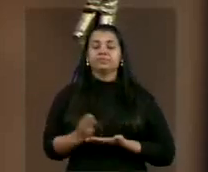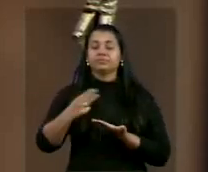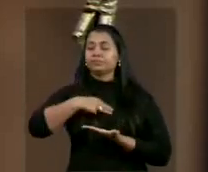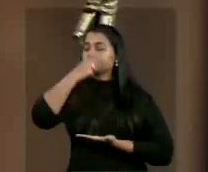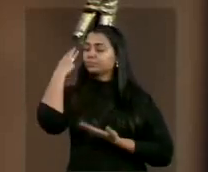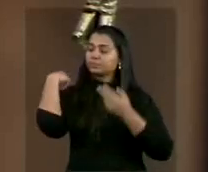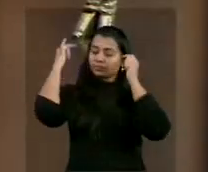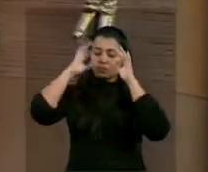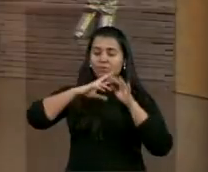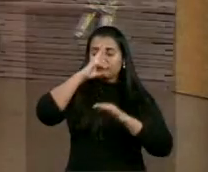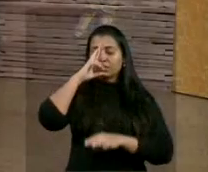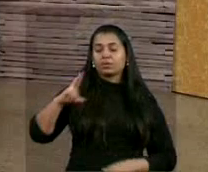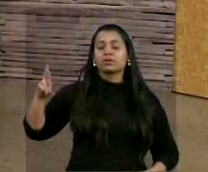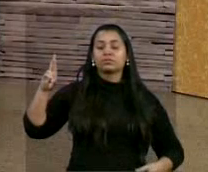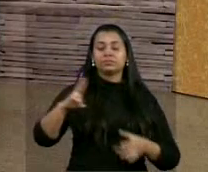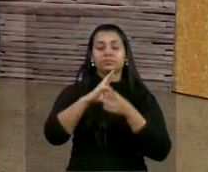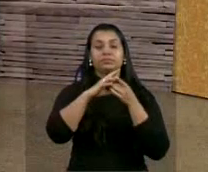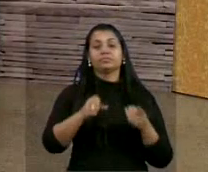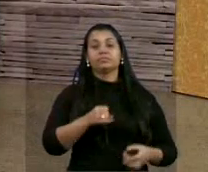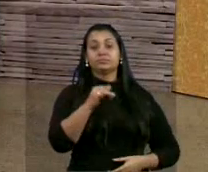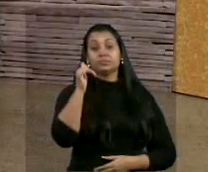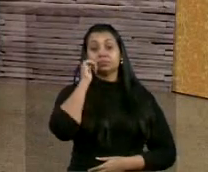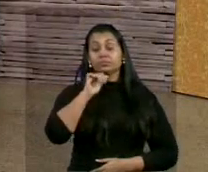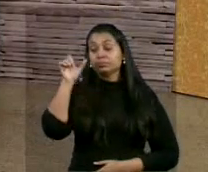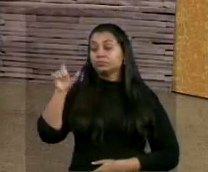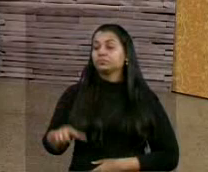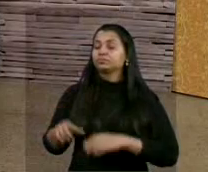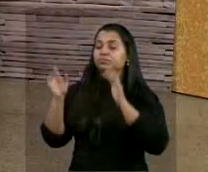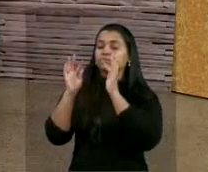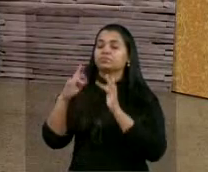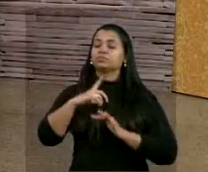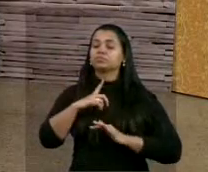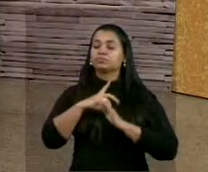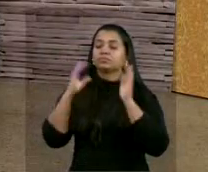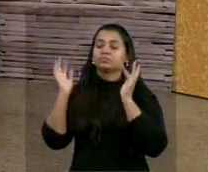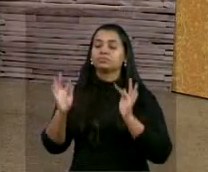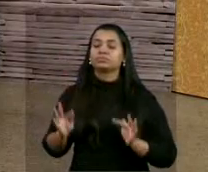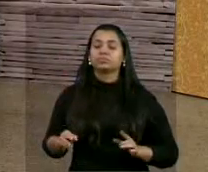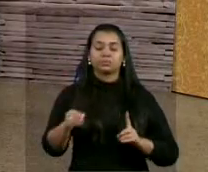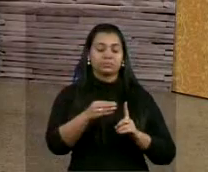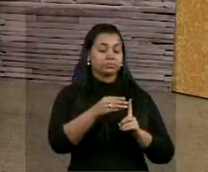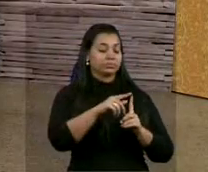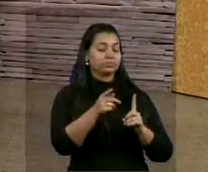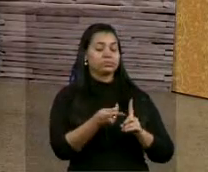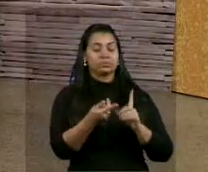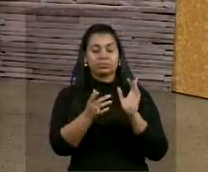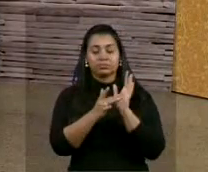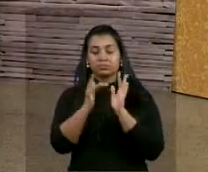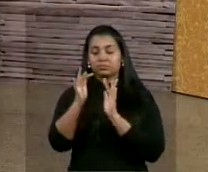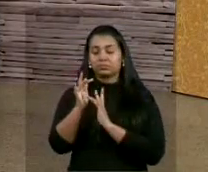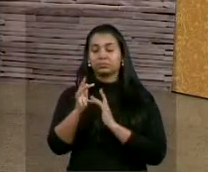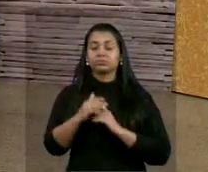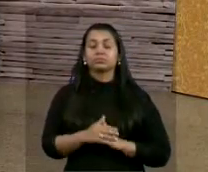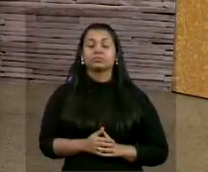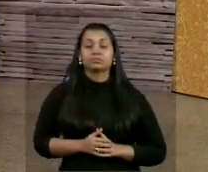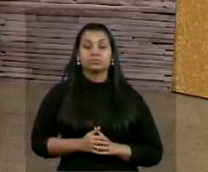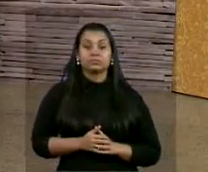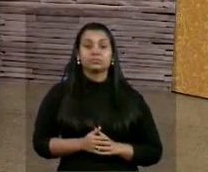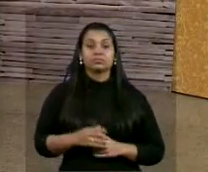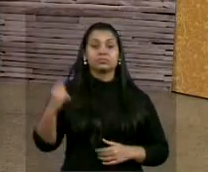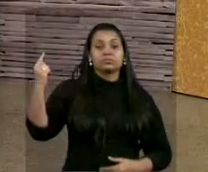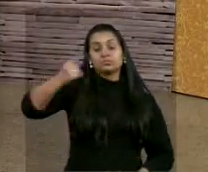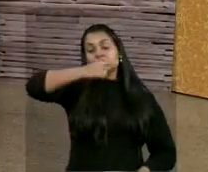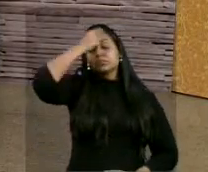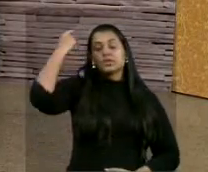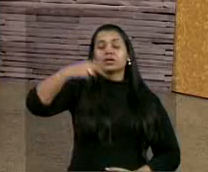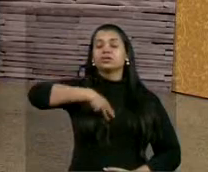Amém. Ave Maria, cheia de graça, o Senhor é convosco. Bendita sois vós entre as mulheres, e bendito é o fruto